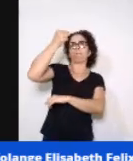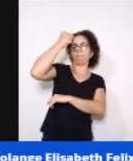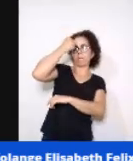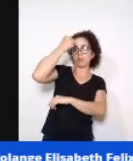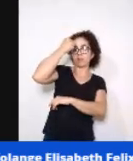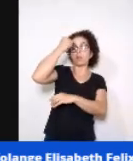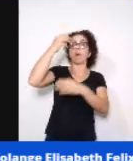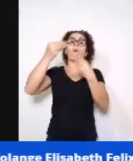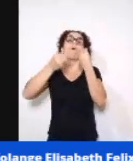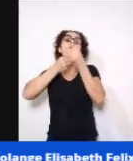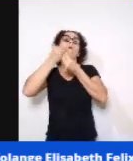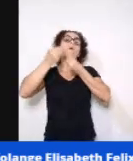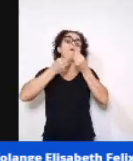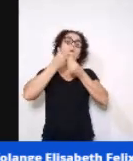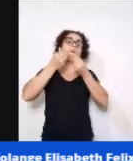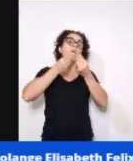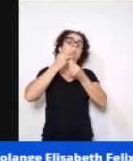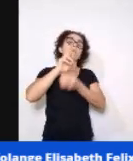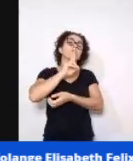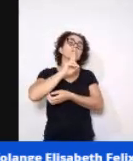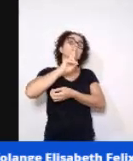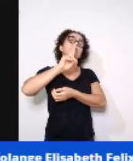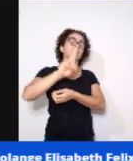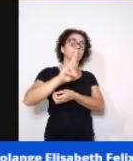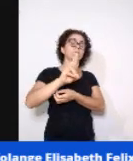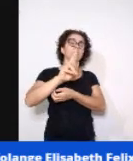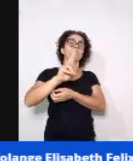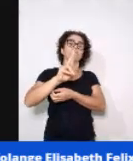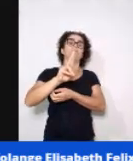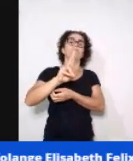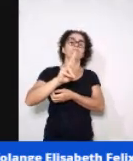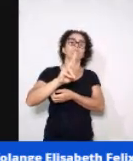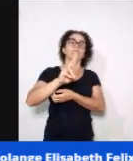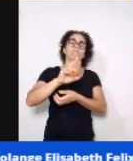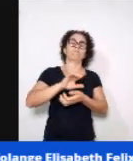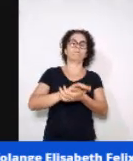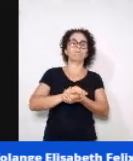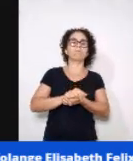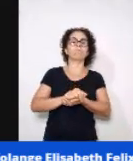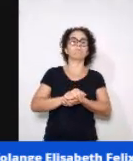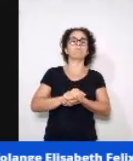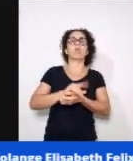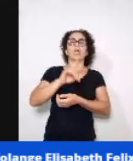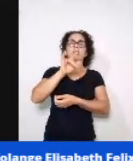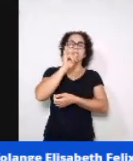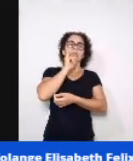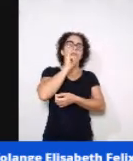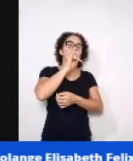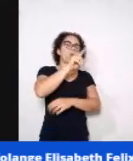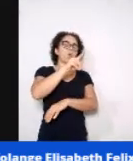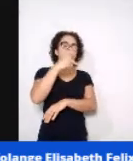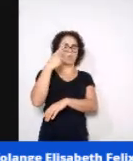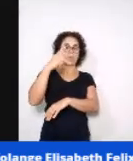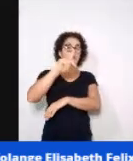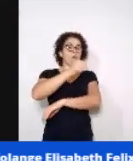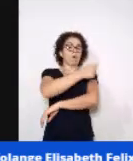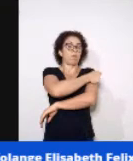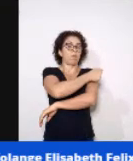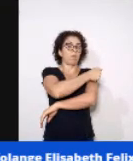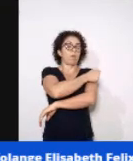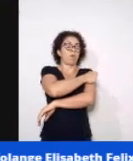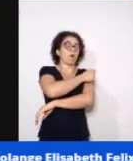que eu vou responder a isso, certo? Seu aluno está lá, por exemplo, você está lá, seu aluno começa a discutir com